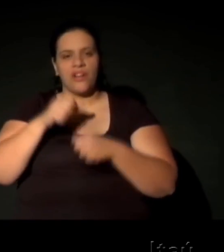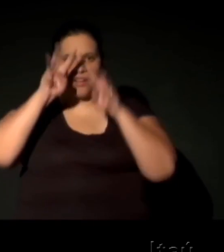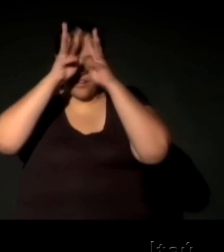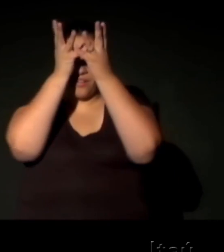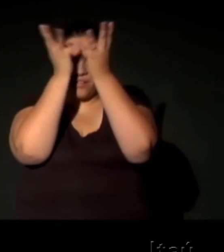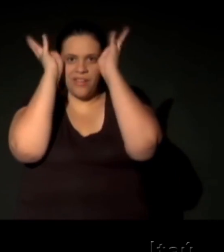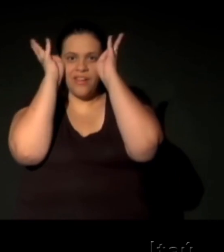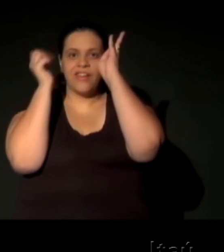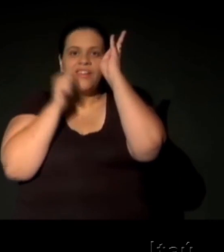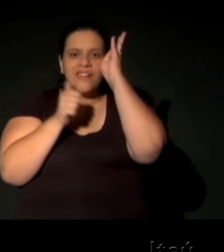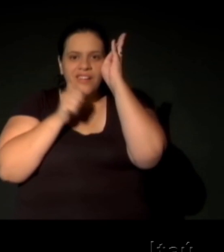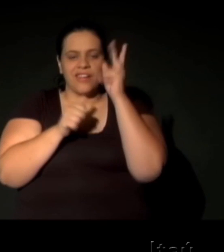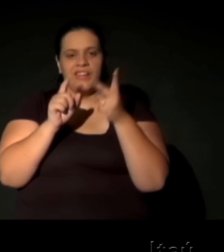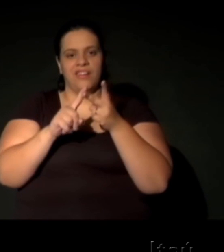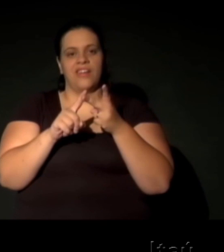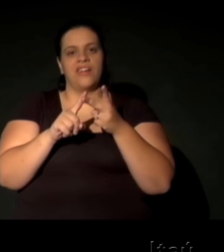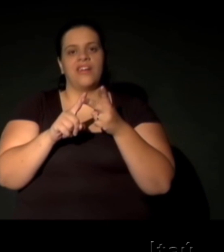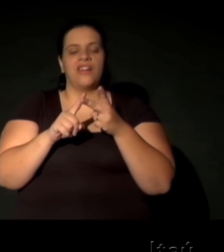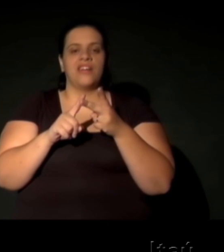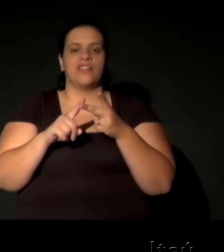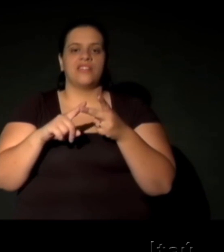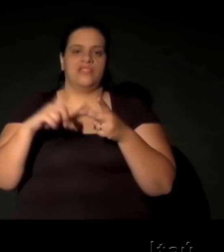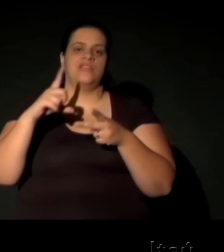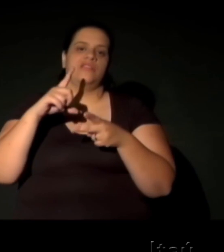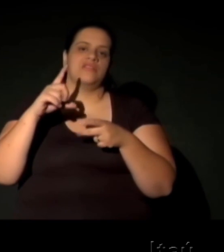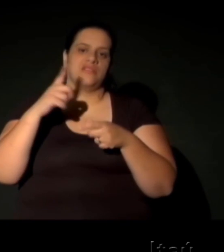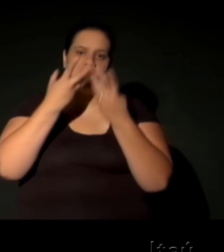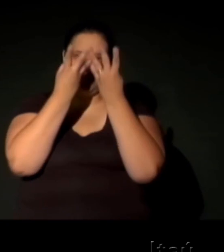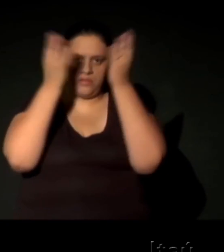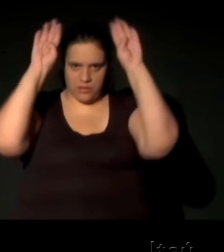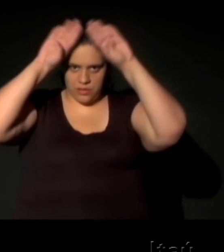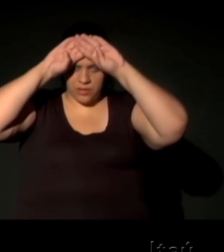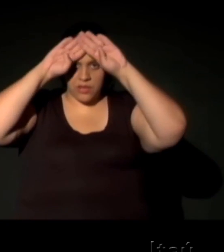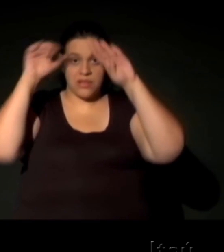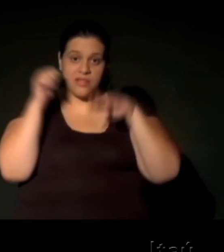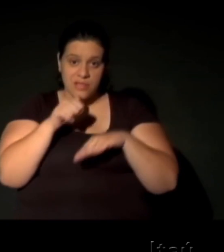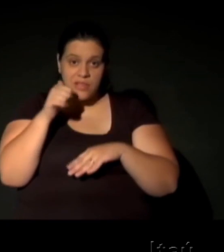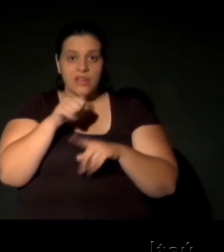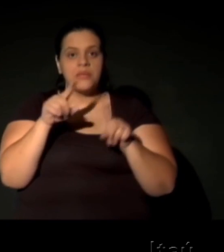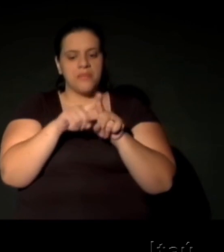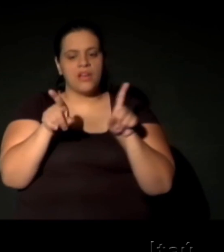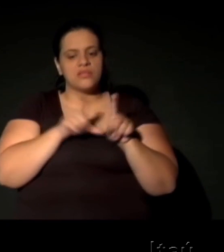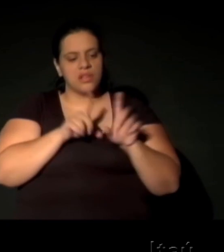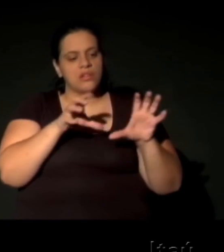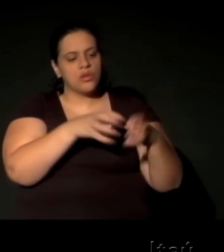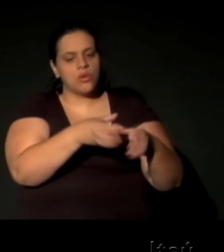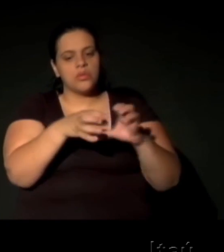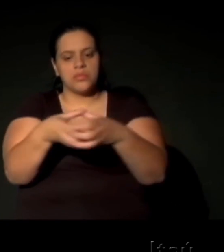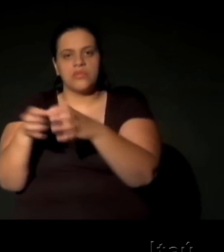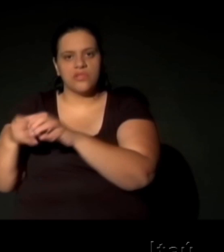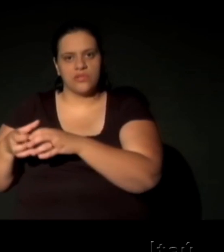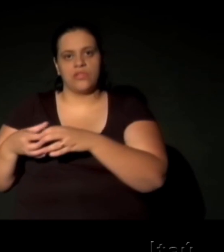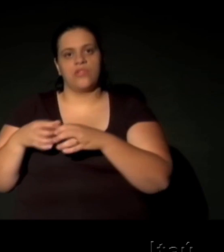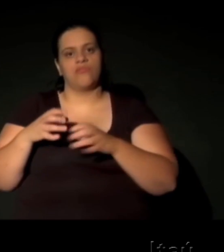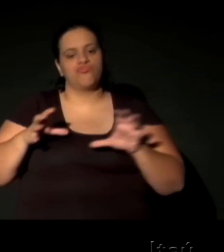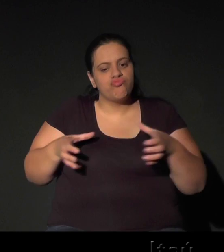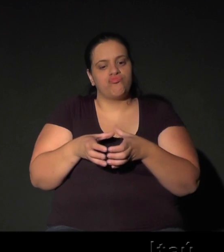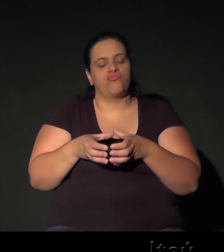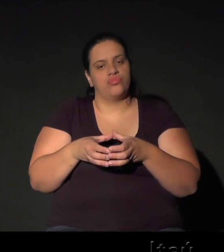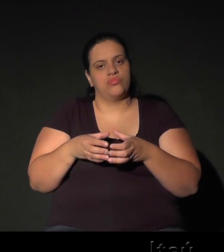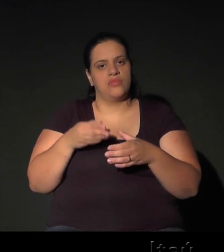a mãe de santo mas a gente tem também essa construção das Comunidades e das redes né né da do desse comunitarismo